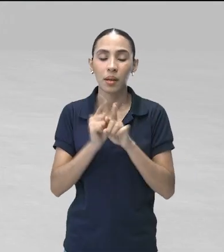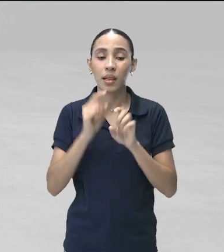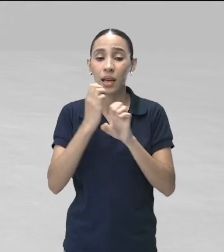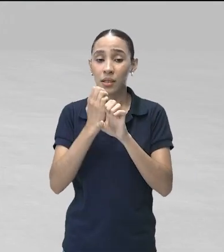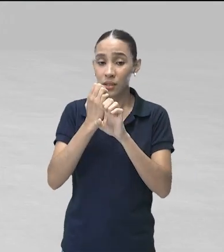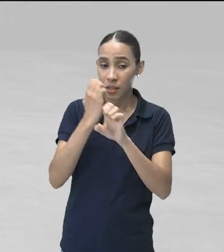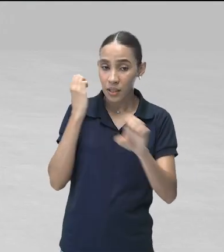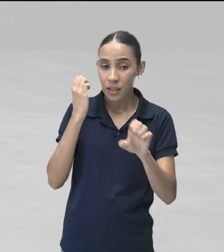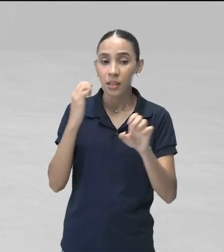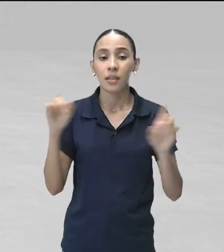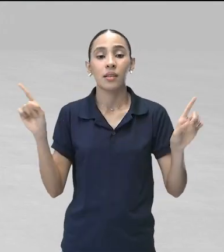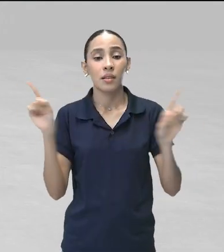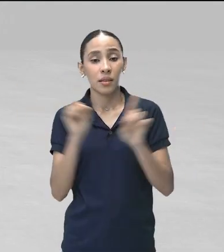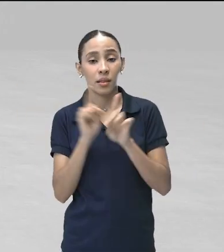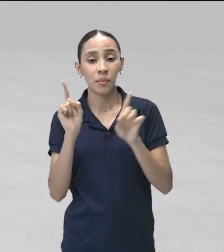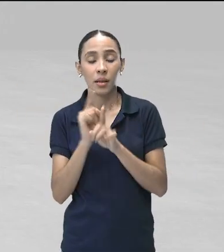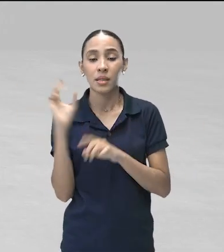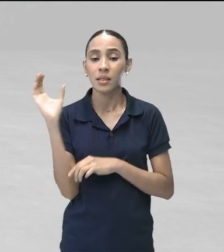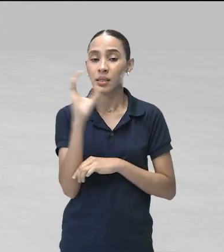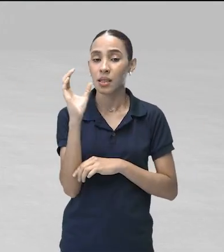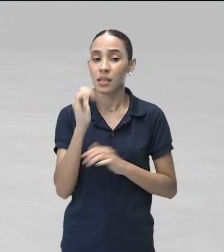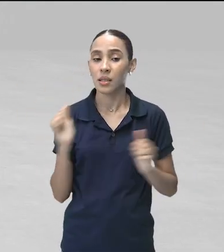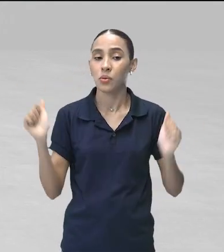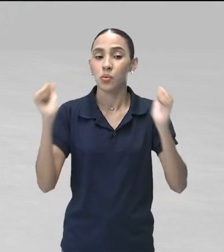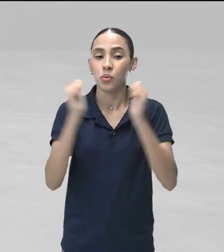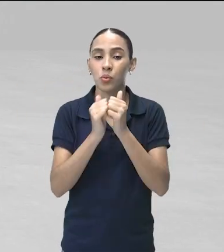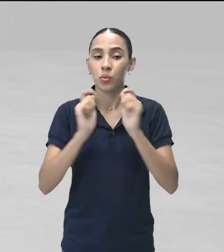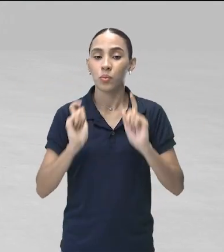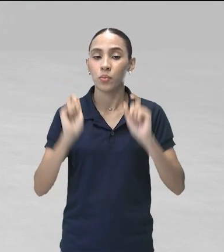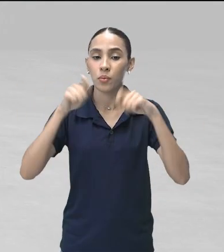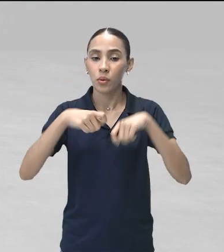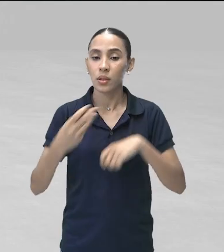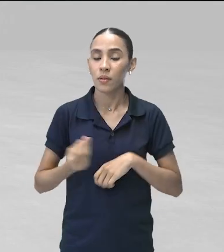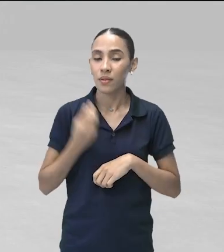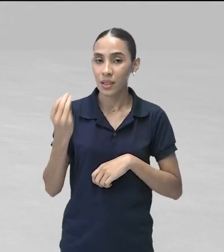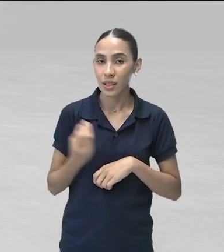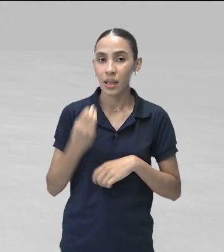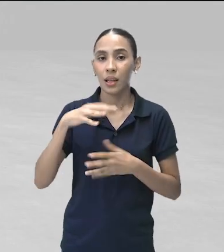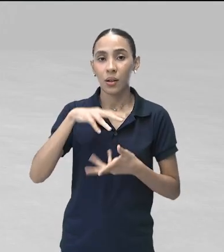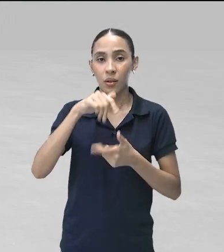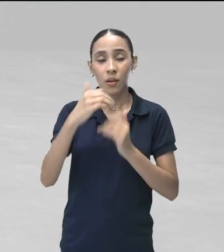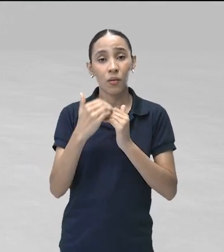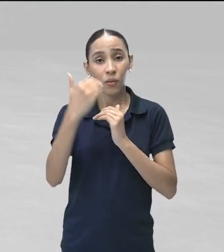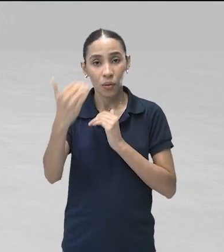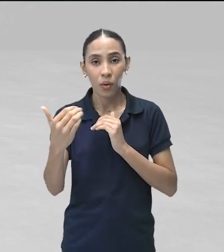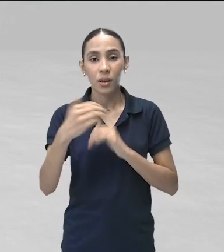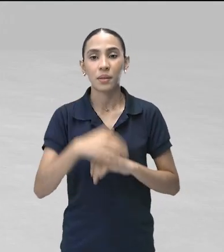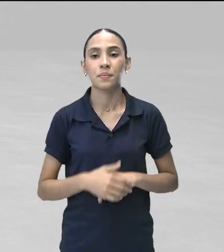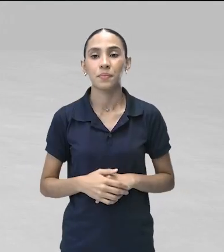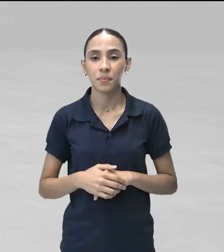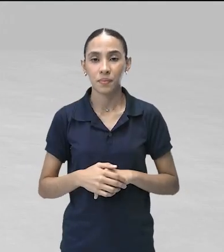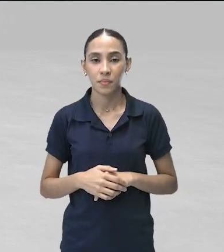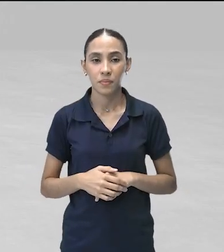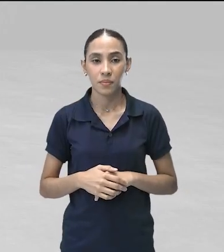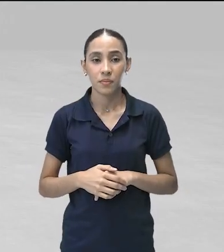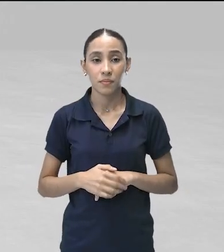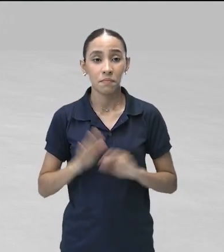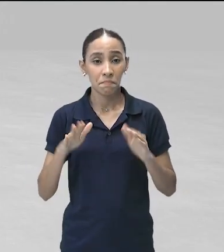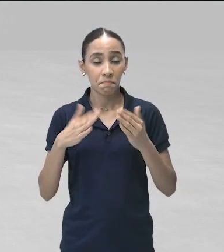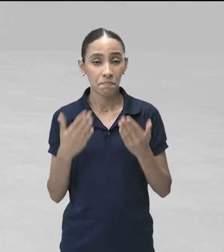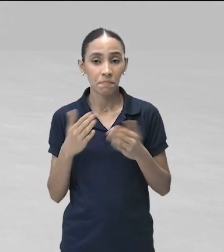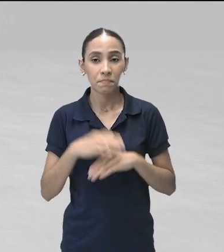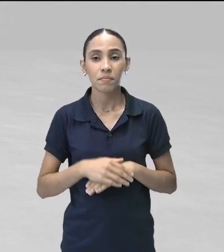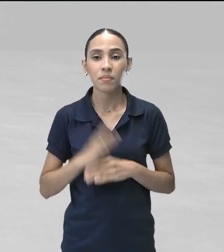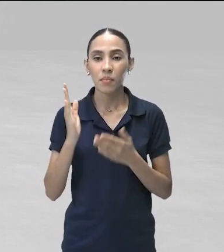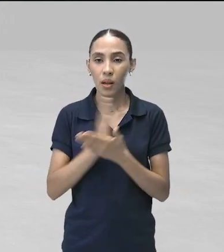a engenharia e a ciência envolvidas para possibilitar a vida em outros planetas. Então,